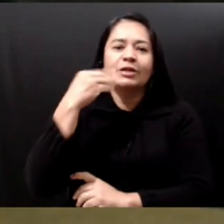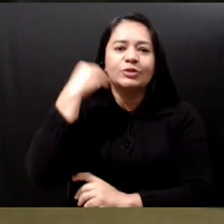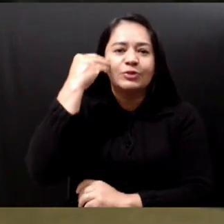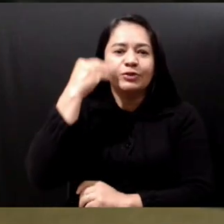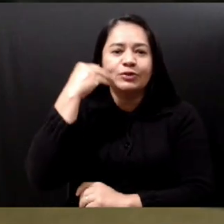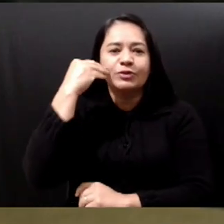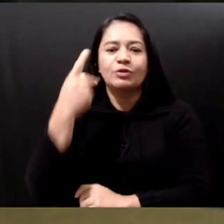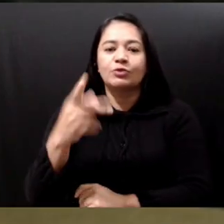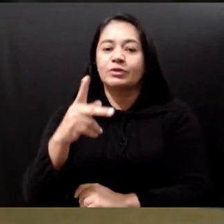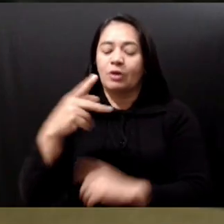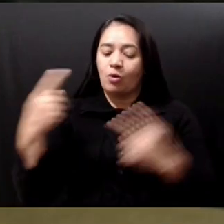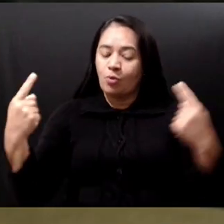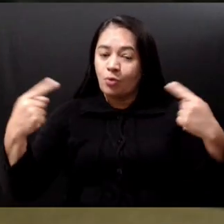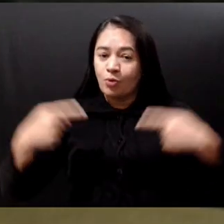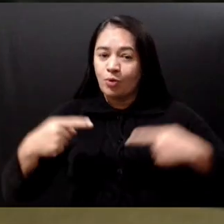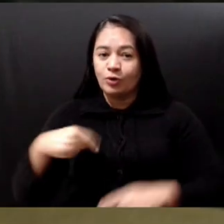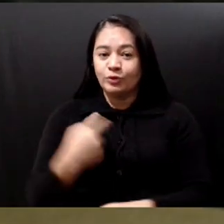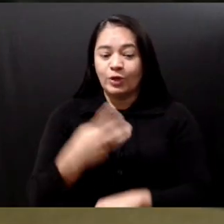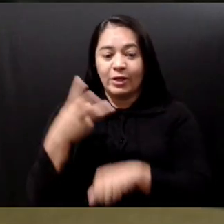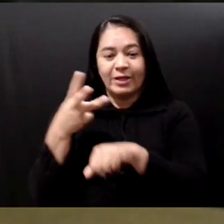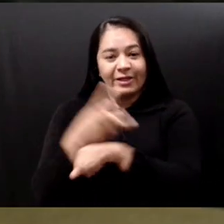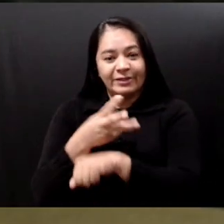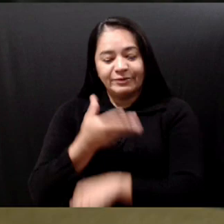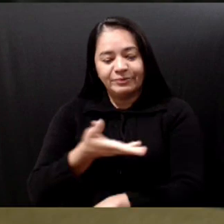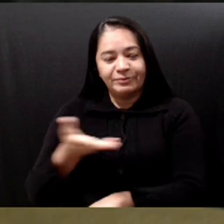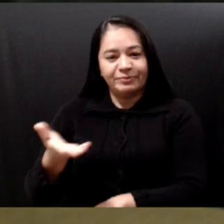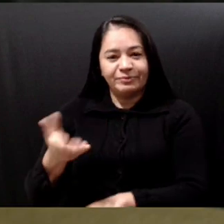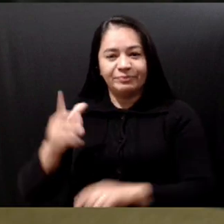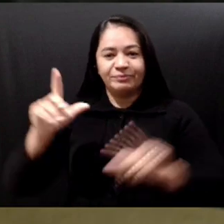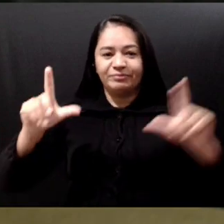pelo nosso WhatsApp que está na sua tela,